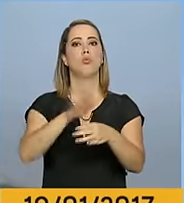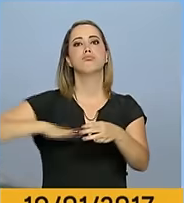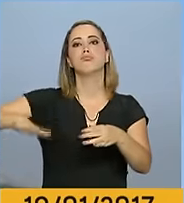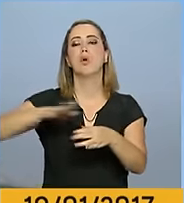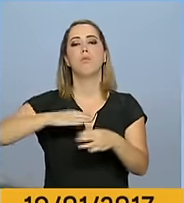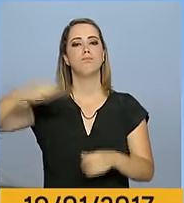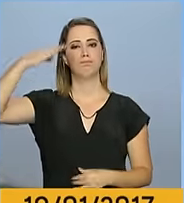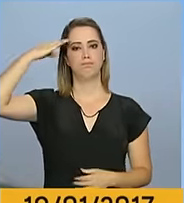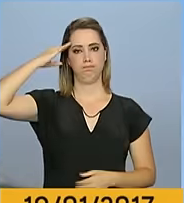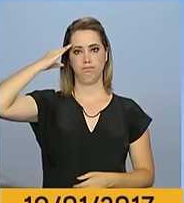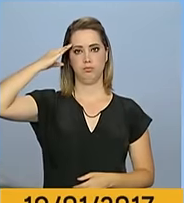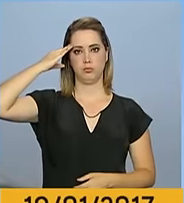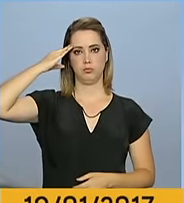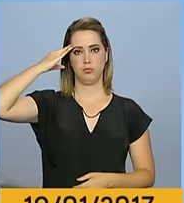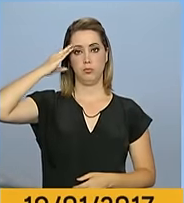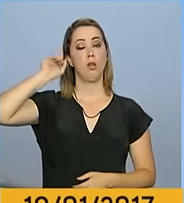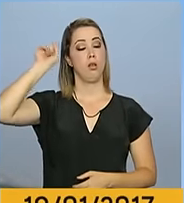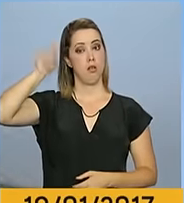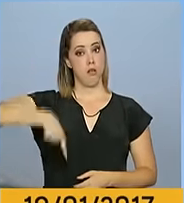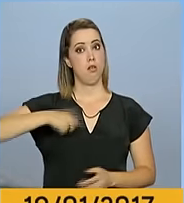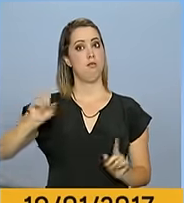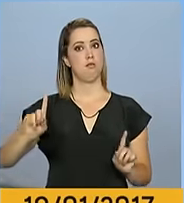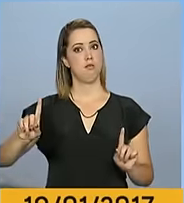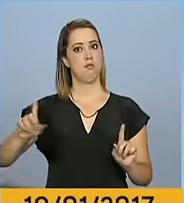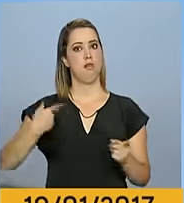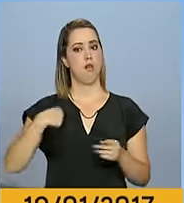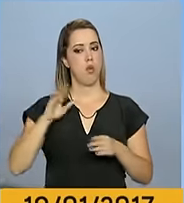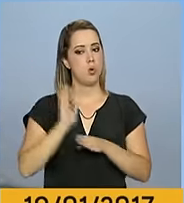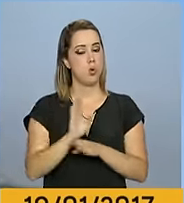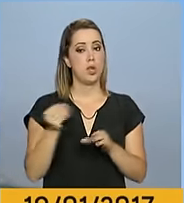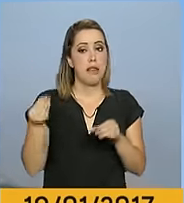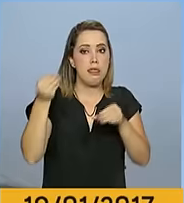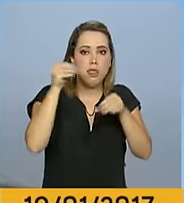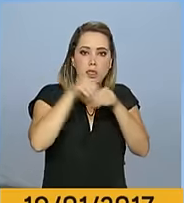para aí uma certa ousadia, não é? Amparado no